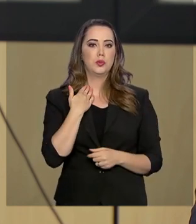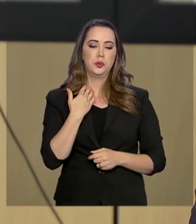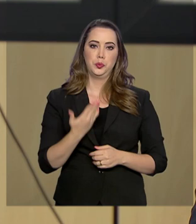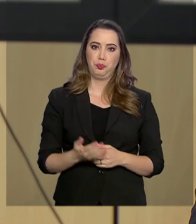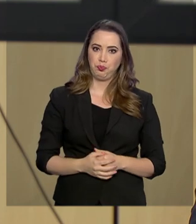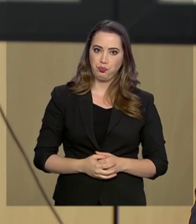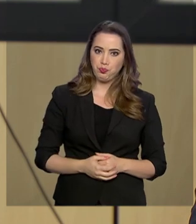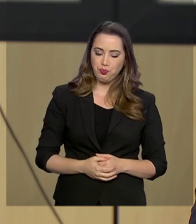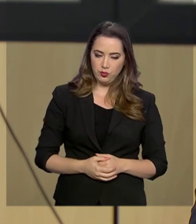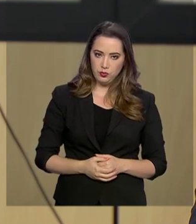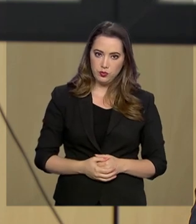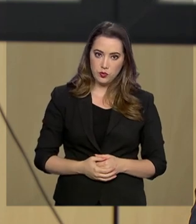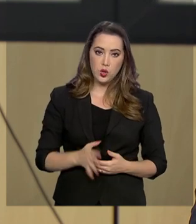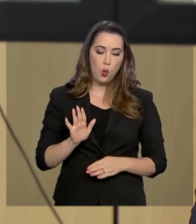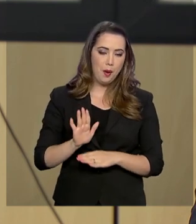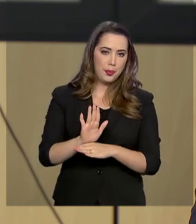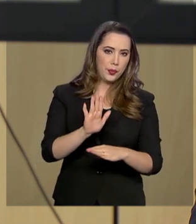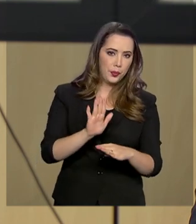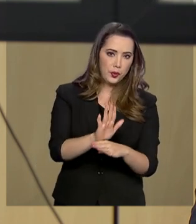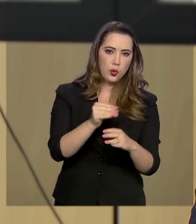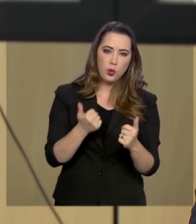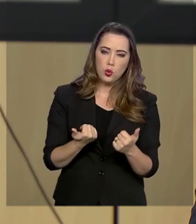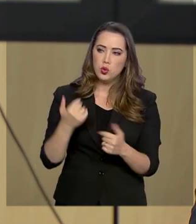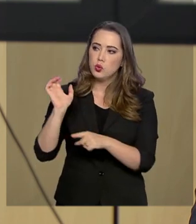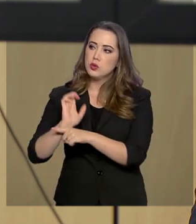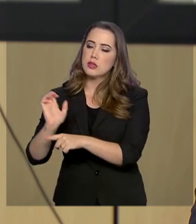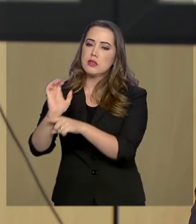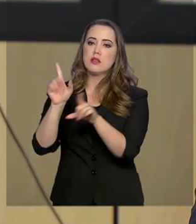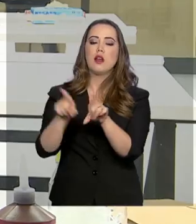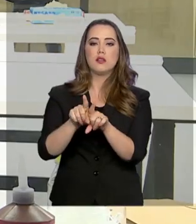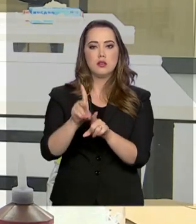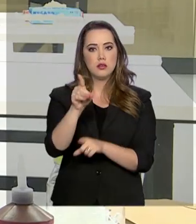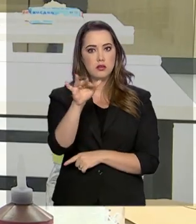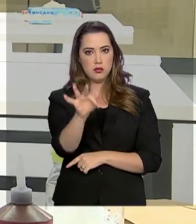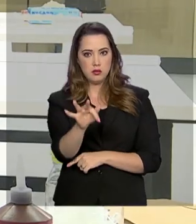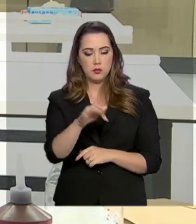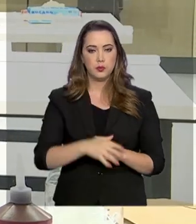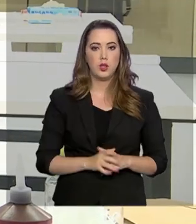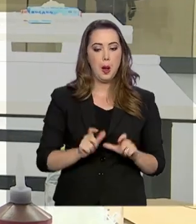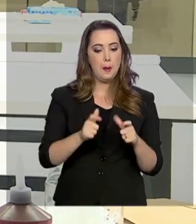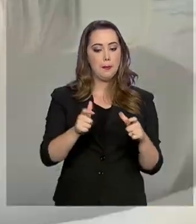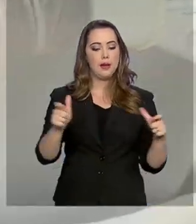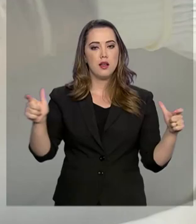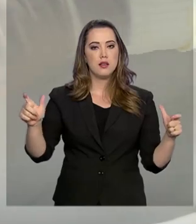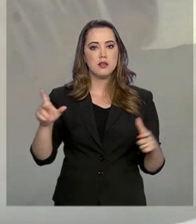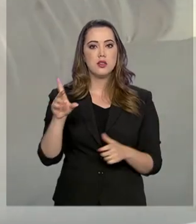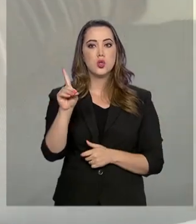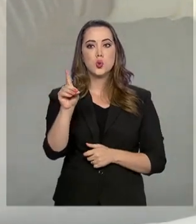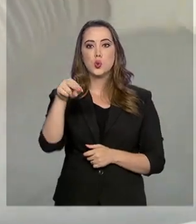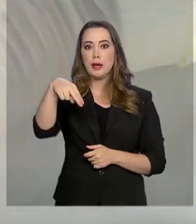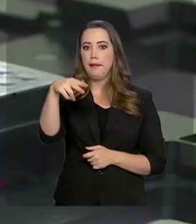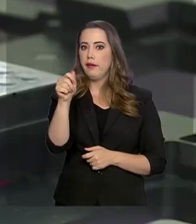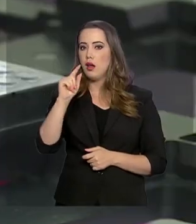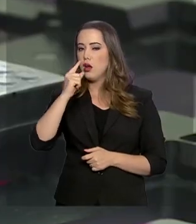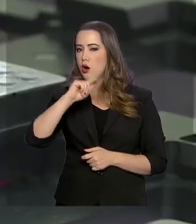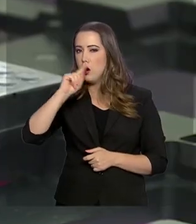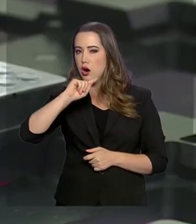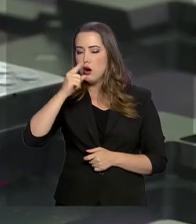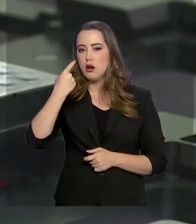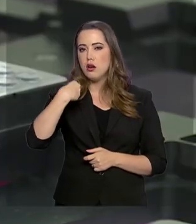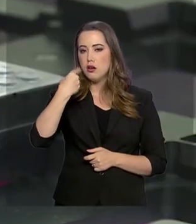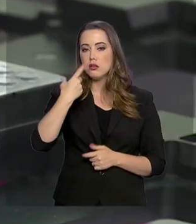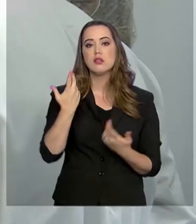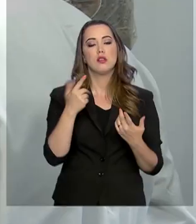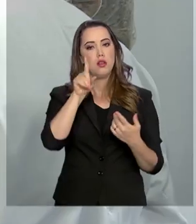com o apoio dos estados e do Distrito Federal. A ampliação da coleta dos perfis genéticos é um dos